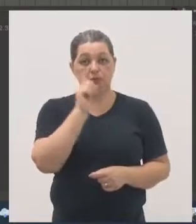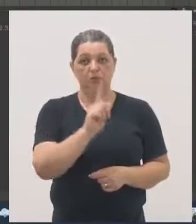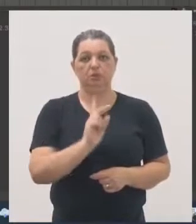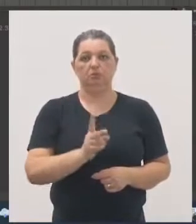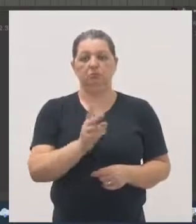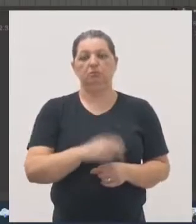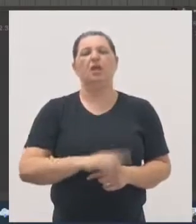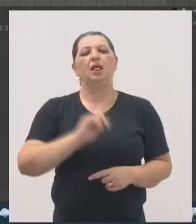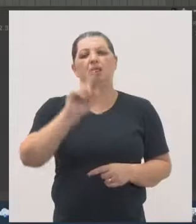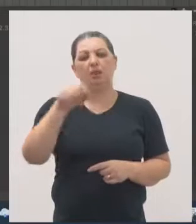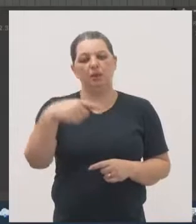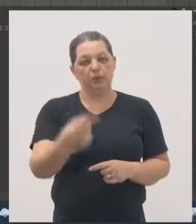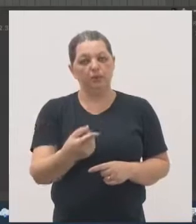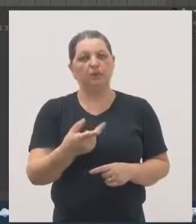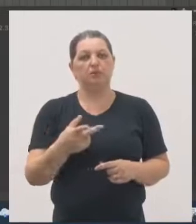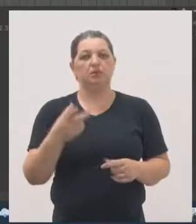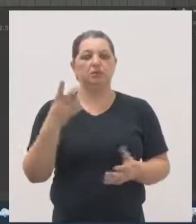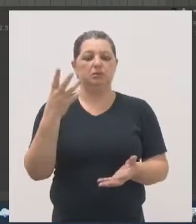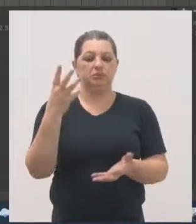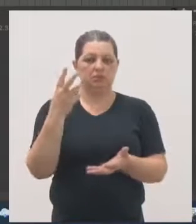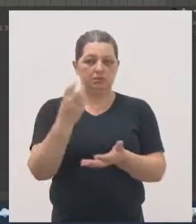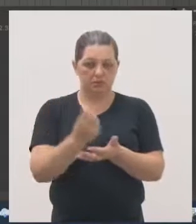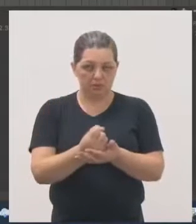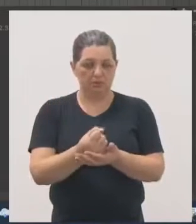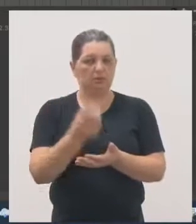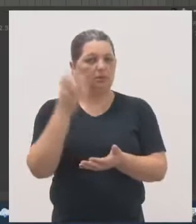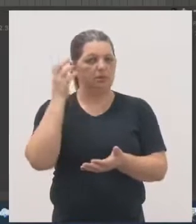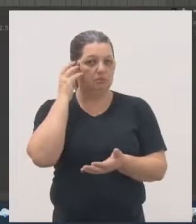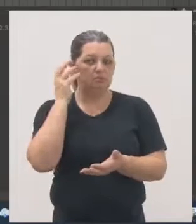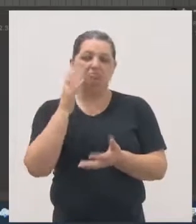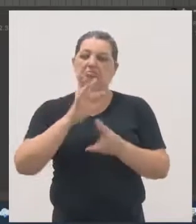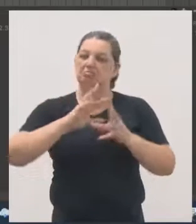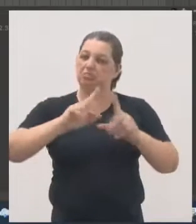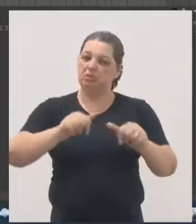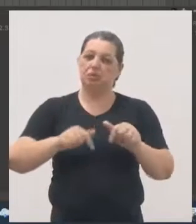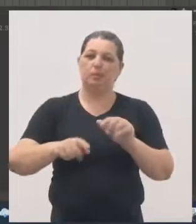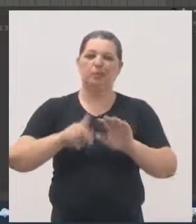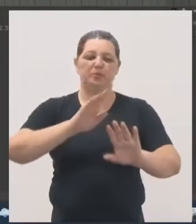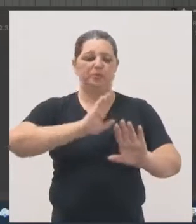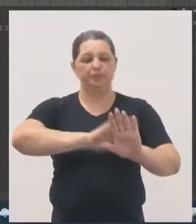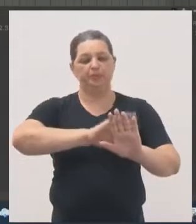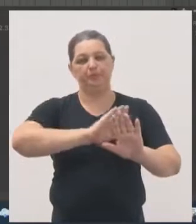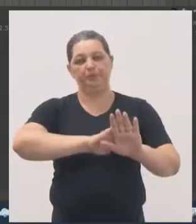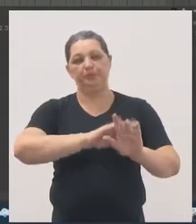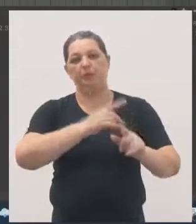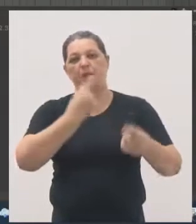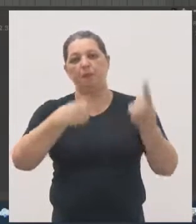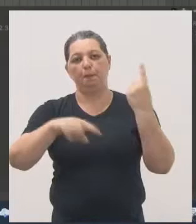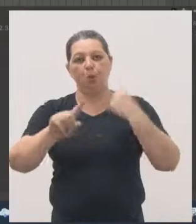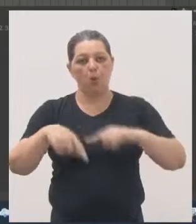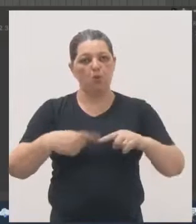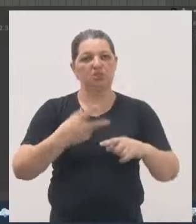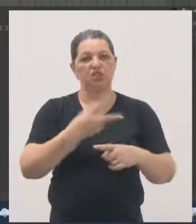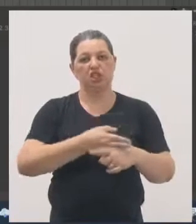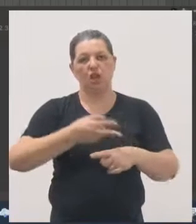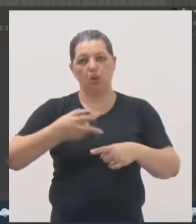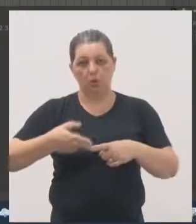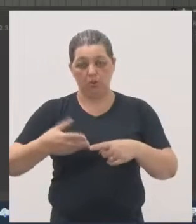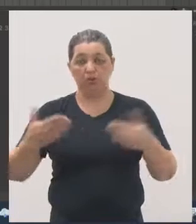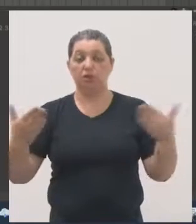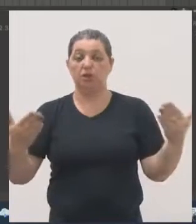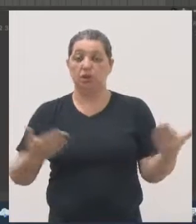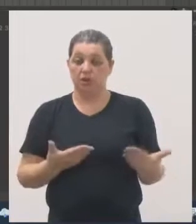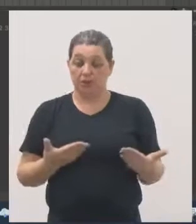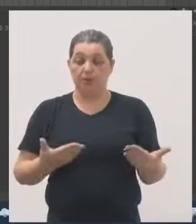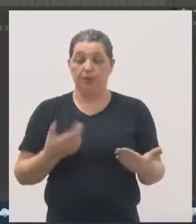Pessoal, depois que você gravou tudo, que você já inseriu a música de fundo, que você já fez os cortes, é a hora que